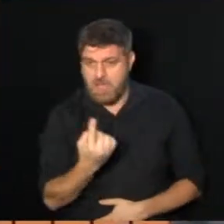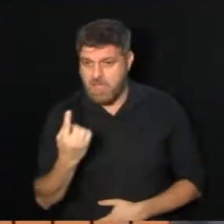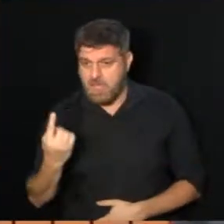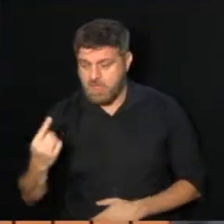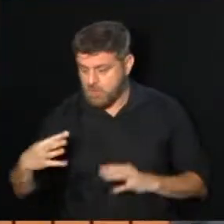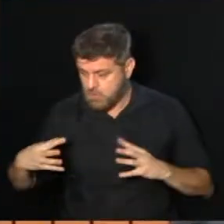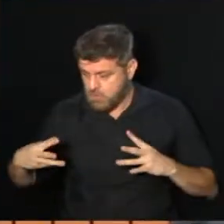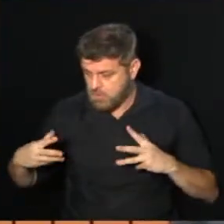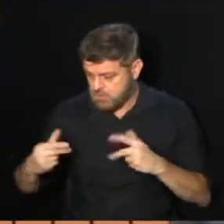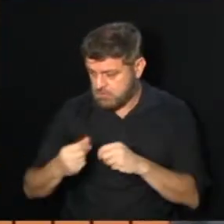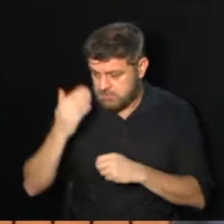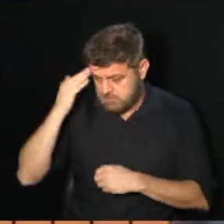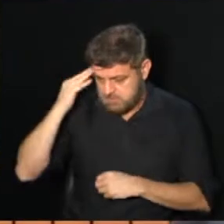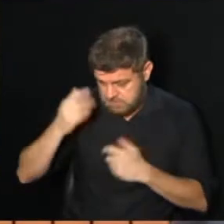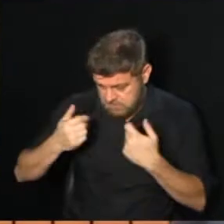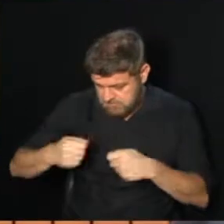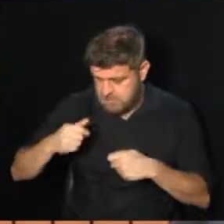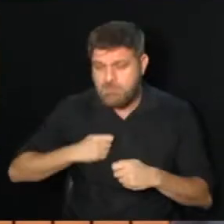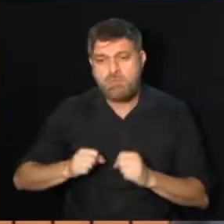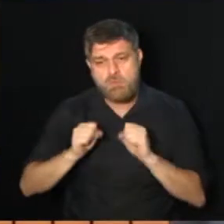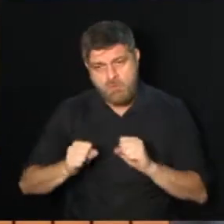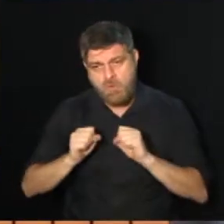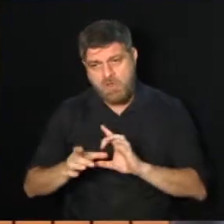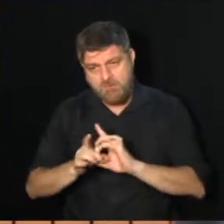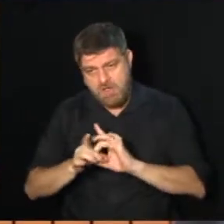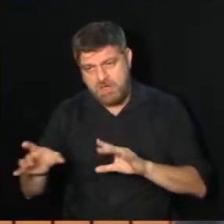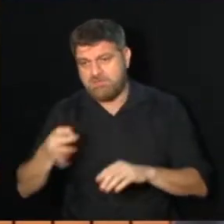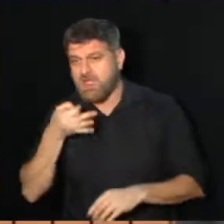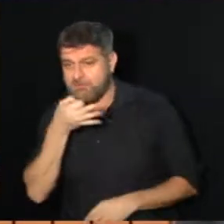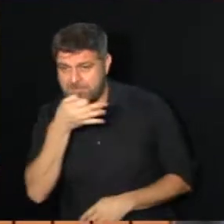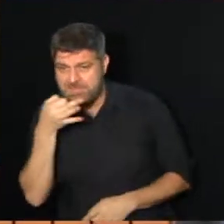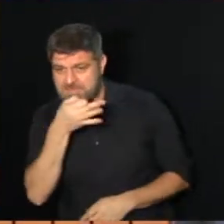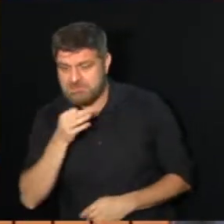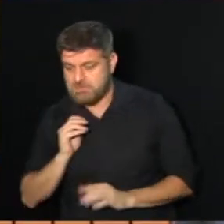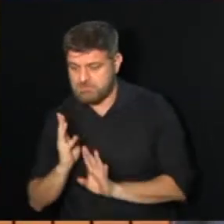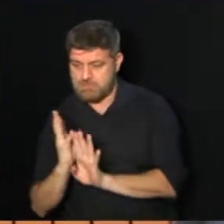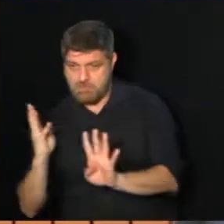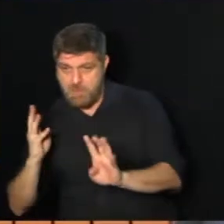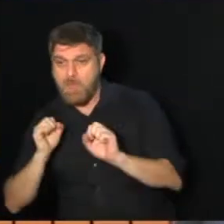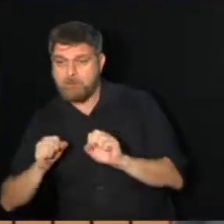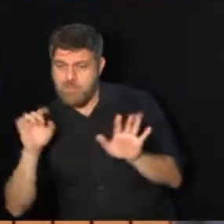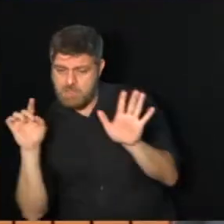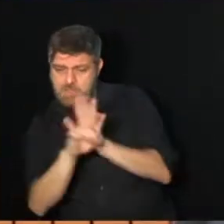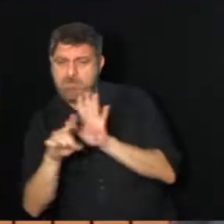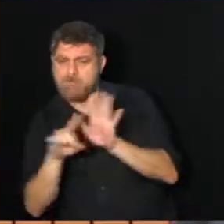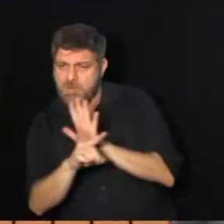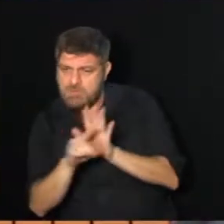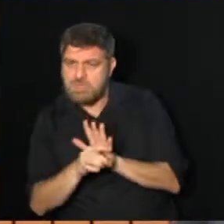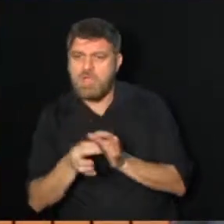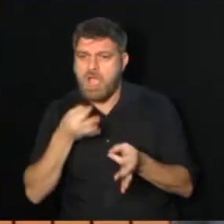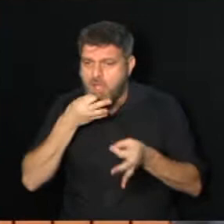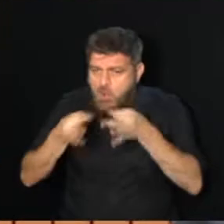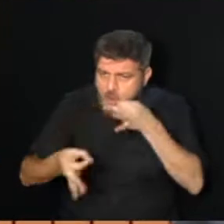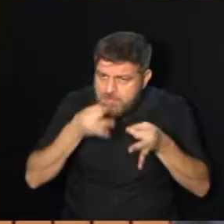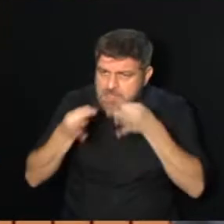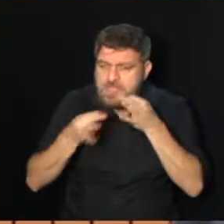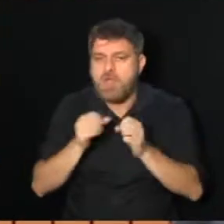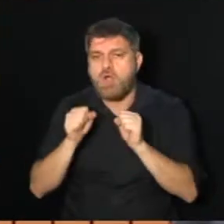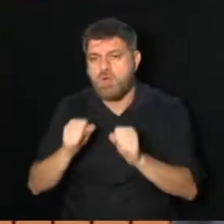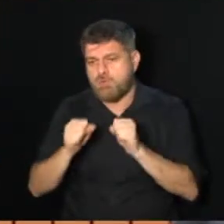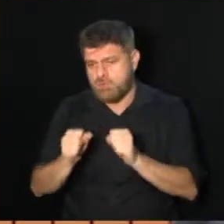todos entendam necessário, será aberto a todos os presentes um microfone de aparte, que poderão fazer uso da palavra,